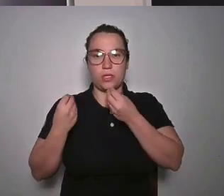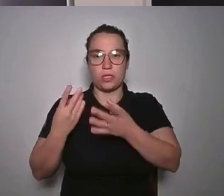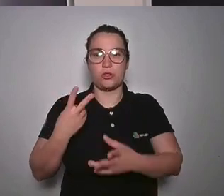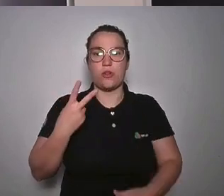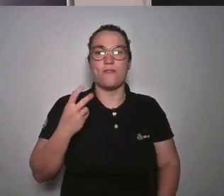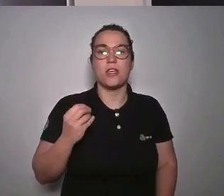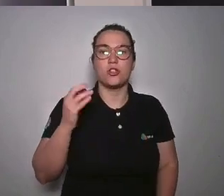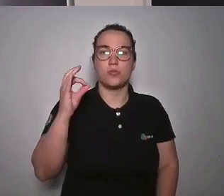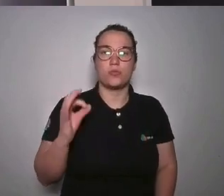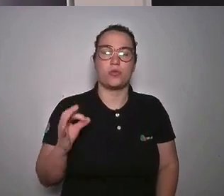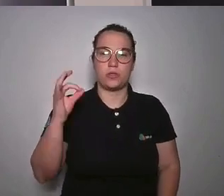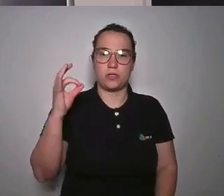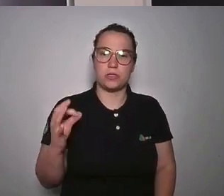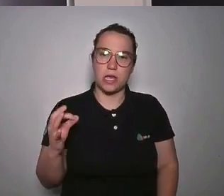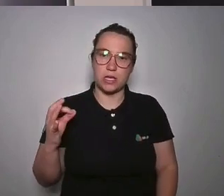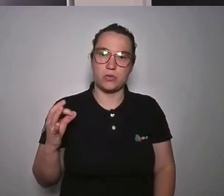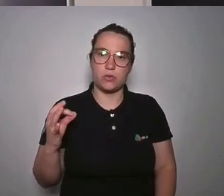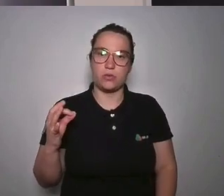de